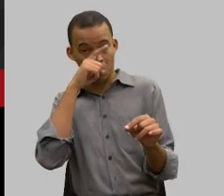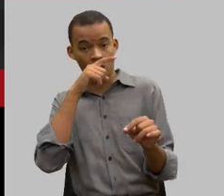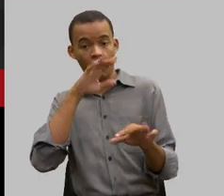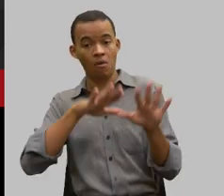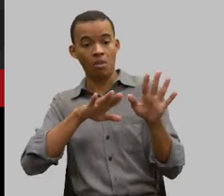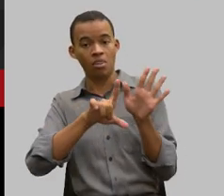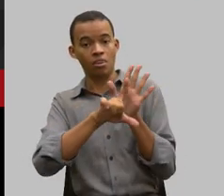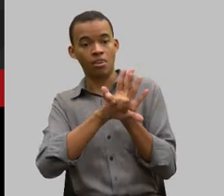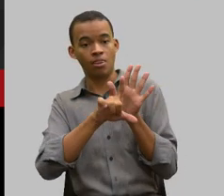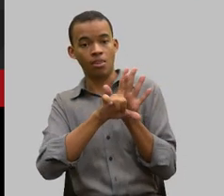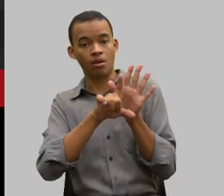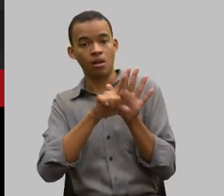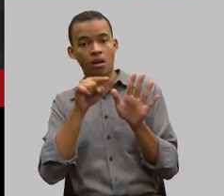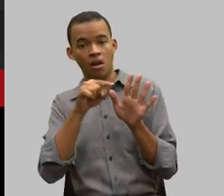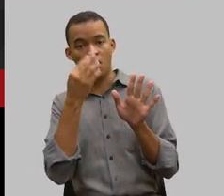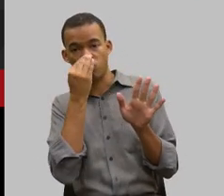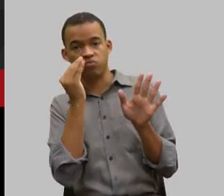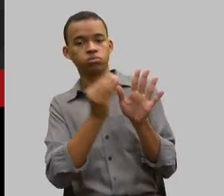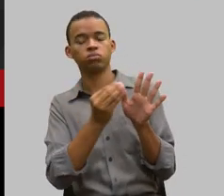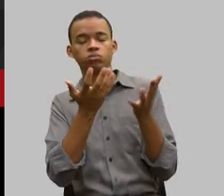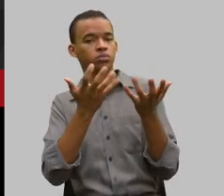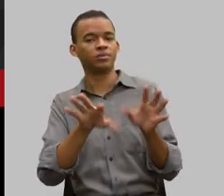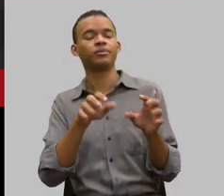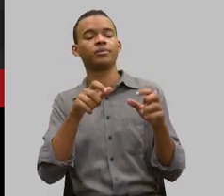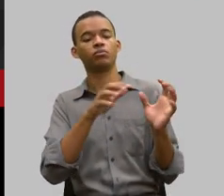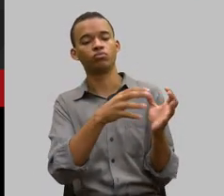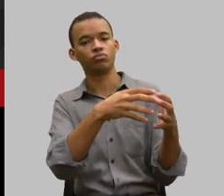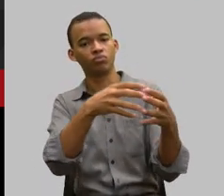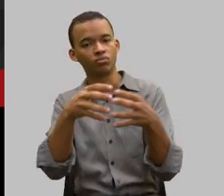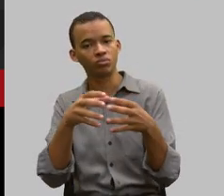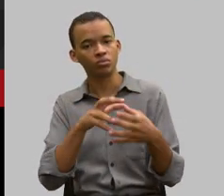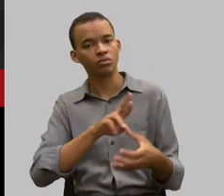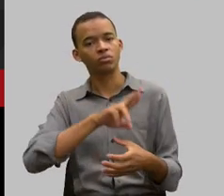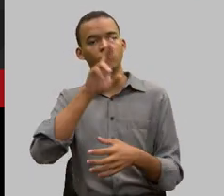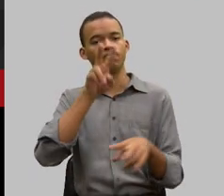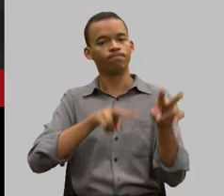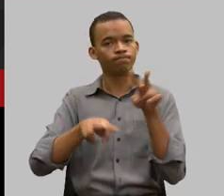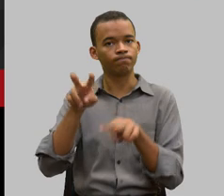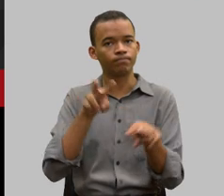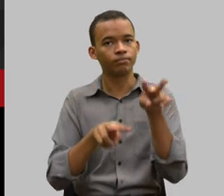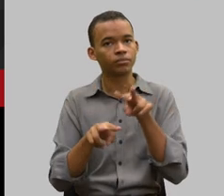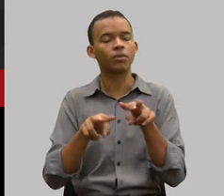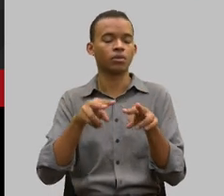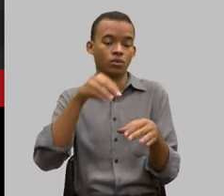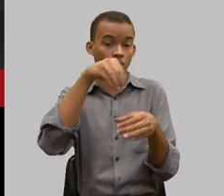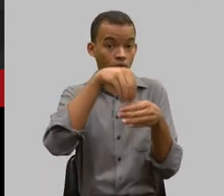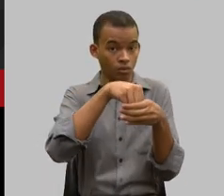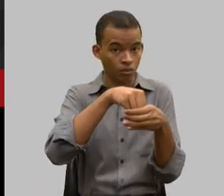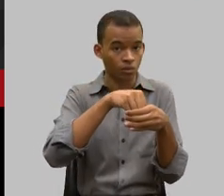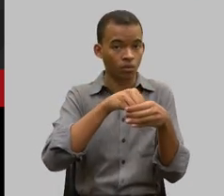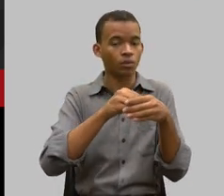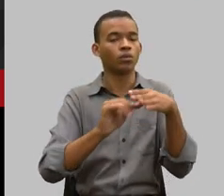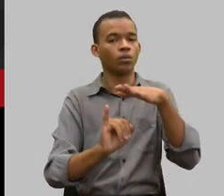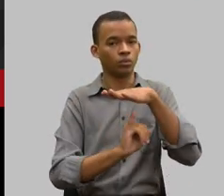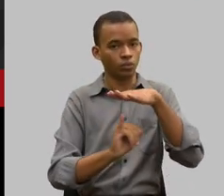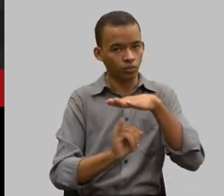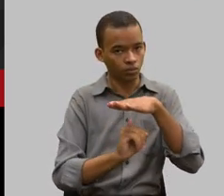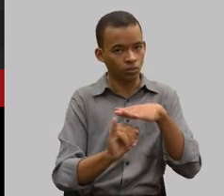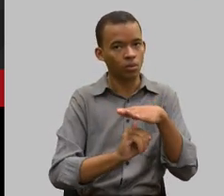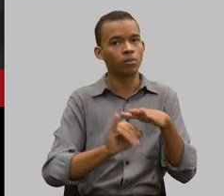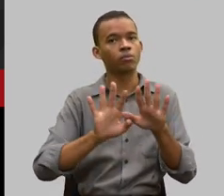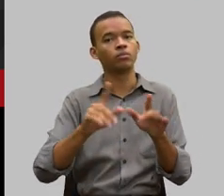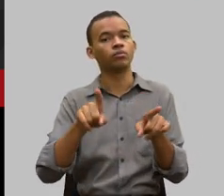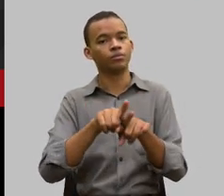lei e além além dessa estrutura interna existe uma estrutura externa de governança né que é a gente é obrigada a ter uma